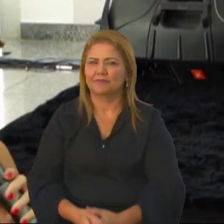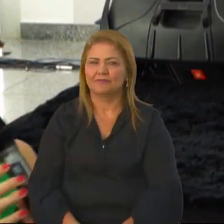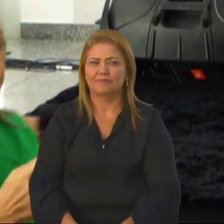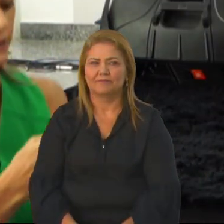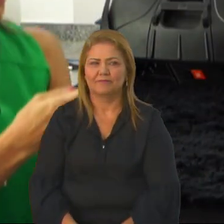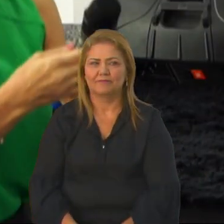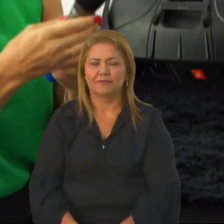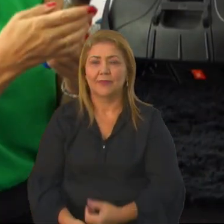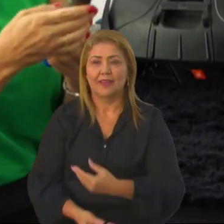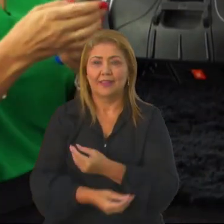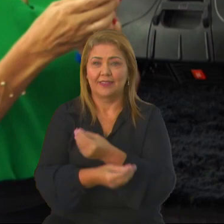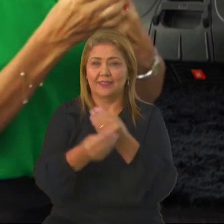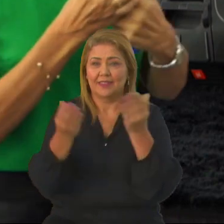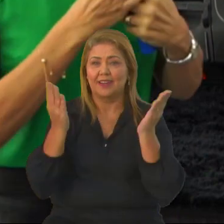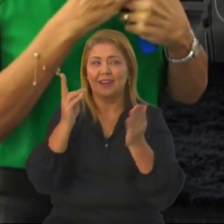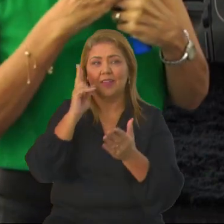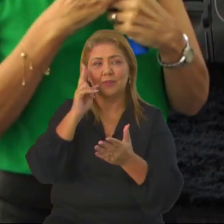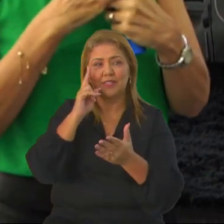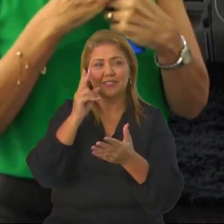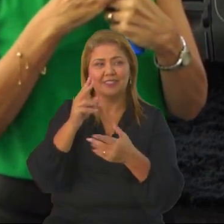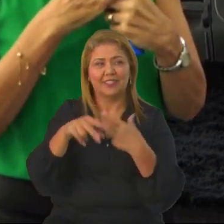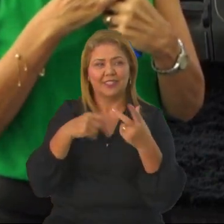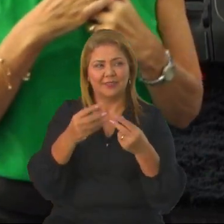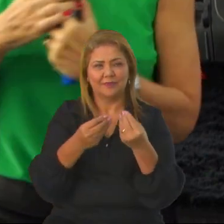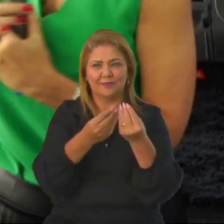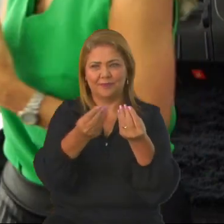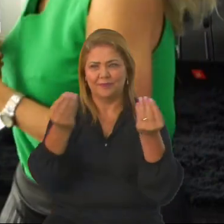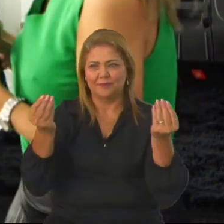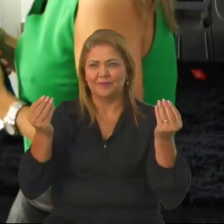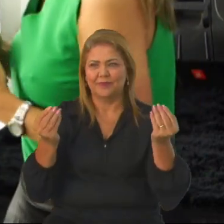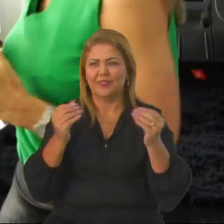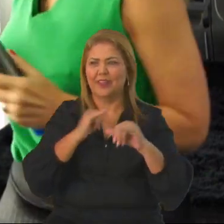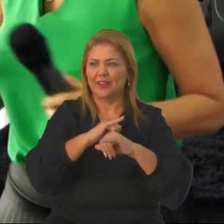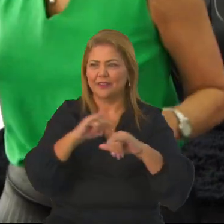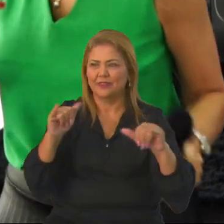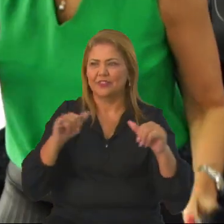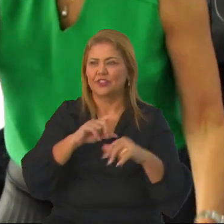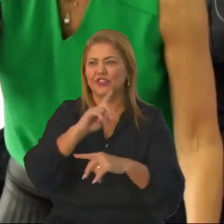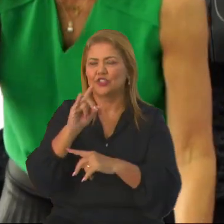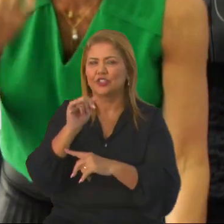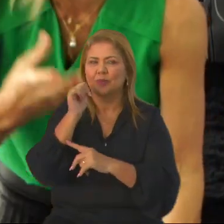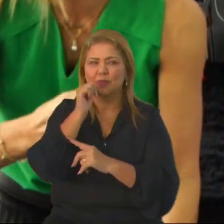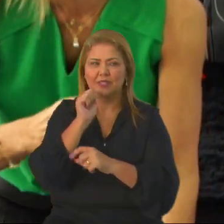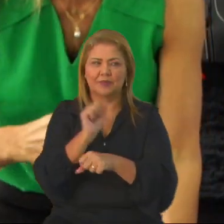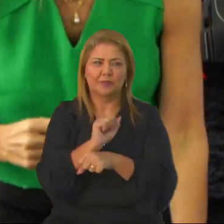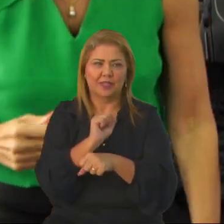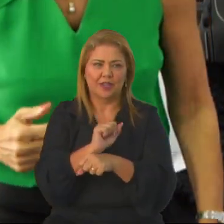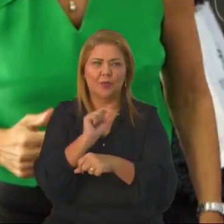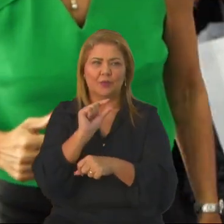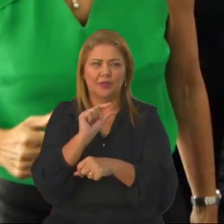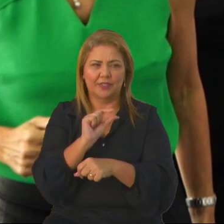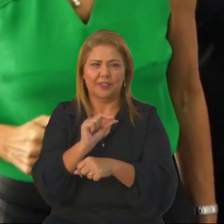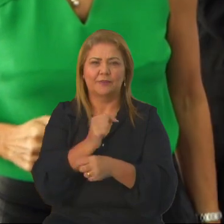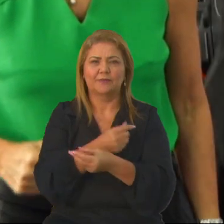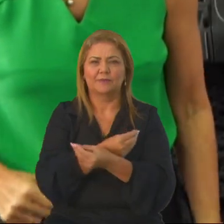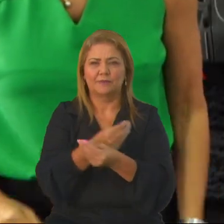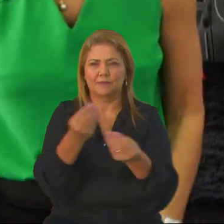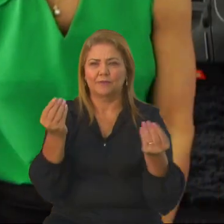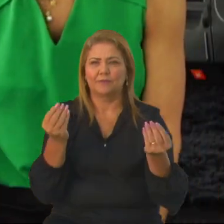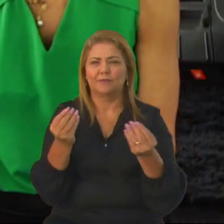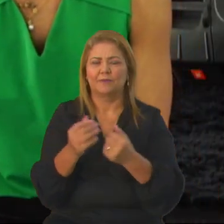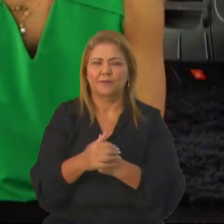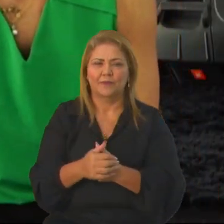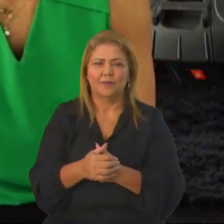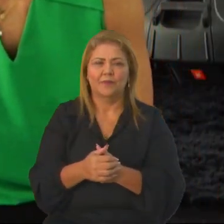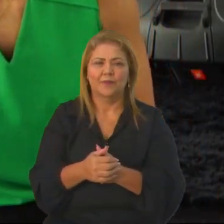Serão entregues algumas lembrancinhas, viu? Comunicamos às mulheres, se quiserem aguardar um pouquinho, enquanto escutam essa